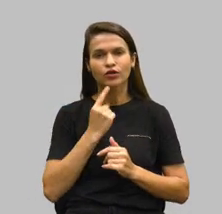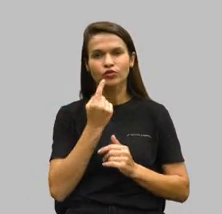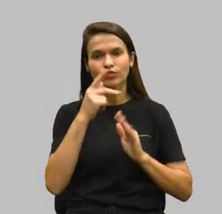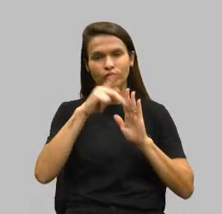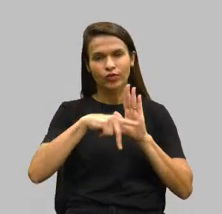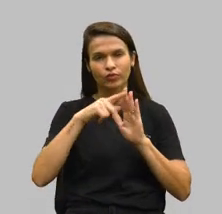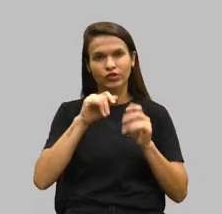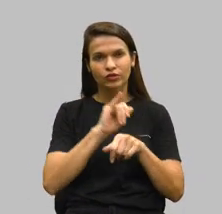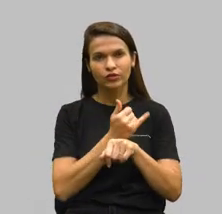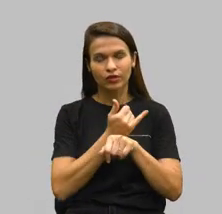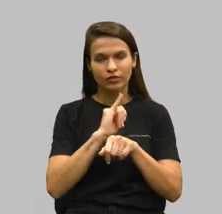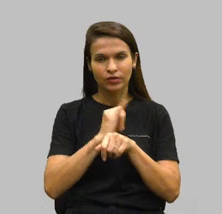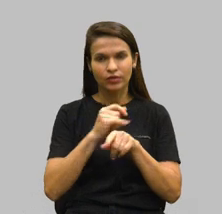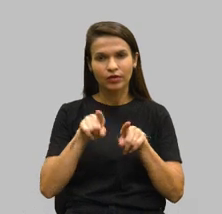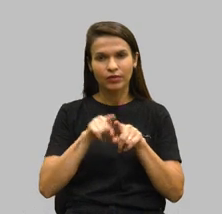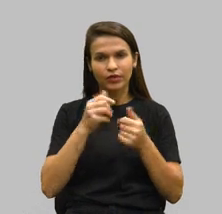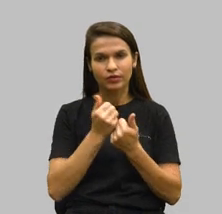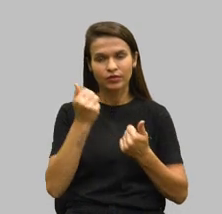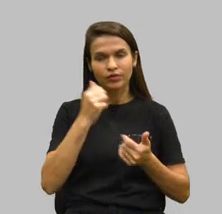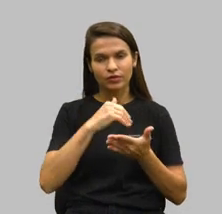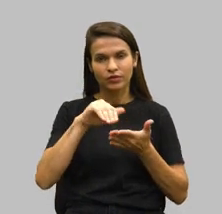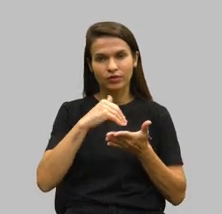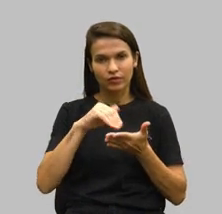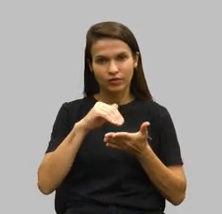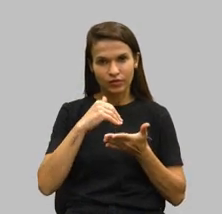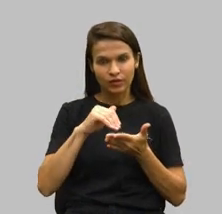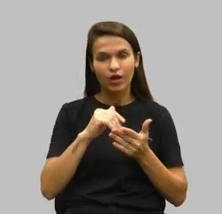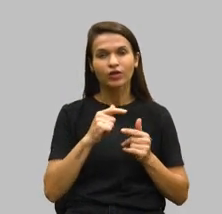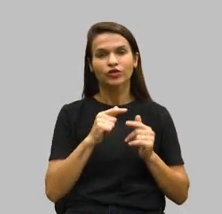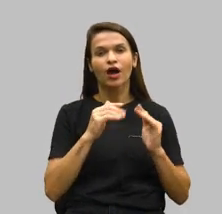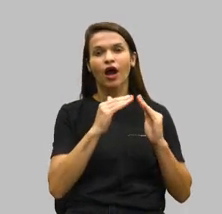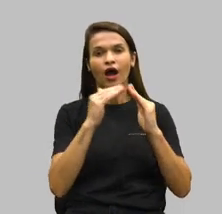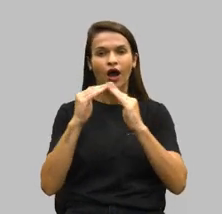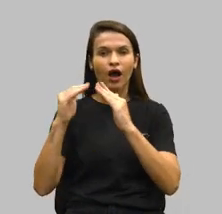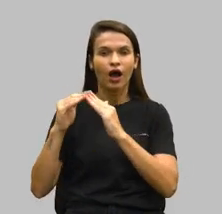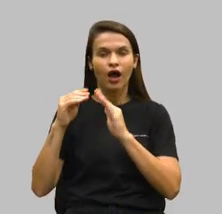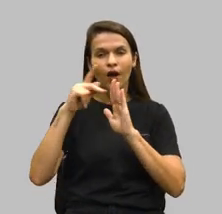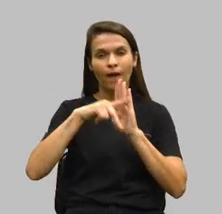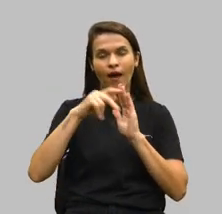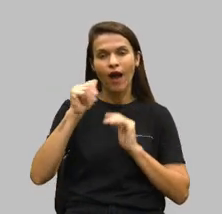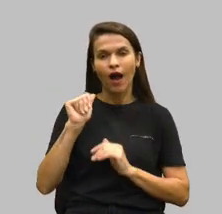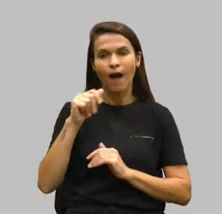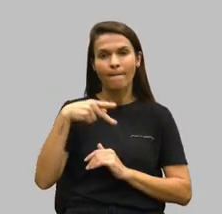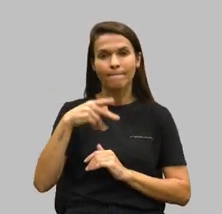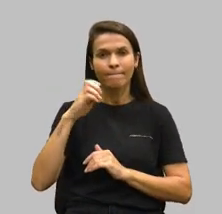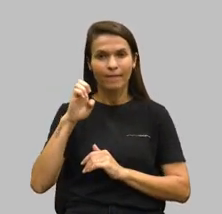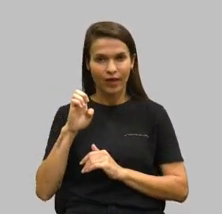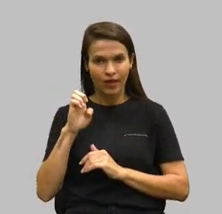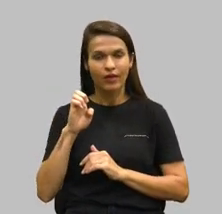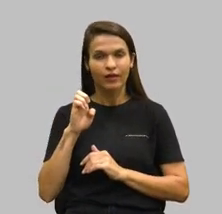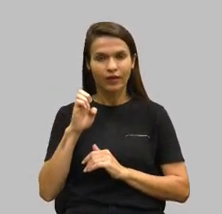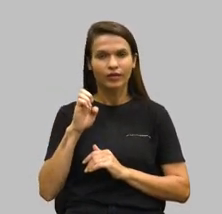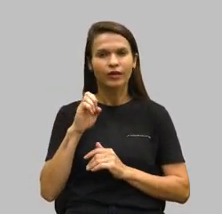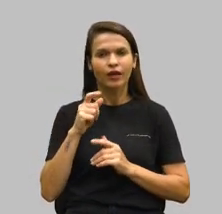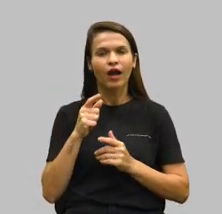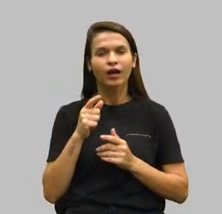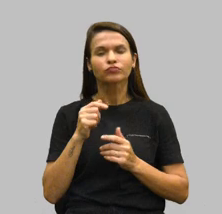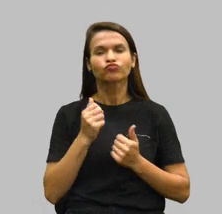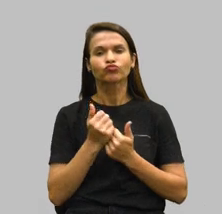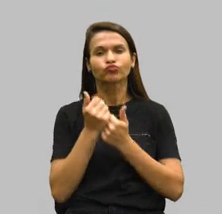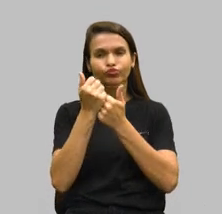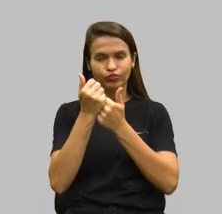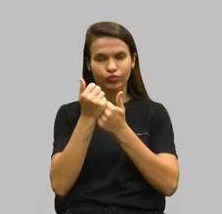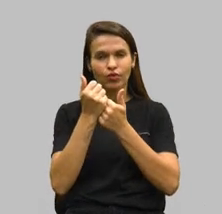estratégicos também da subsecretaria de política de habitação o programa P que é o auxílio porta de entrada que oferece um subsídio